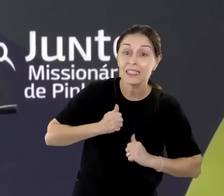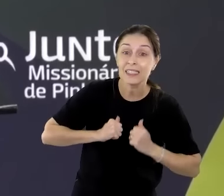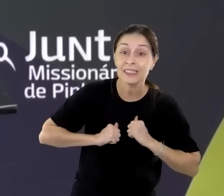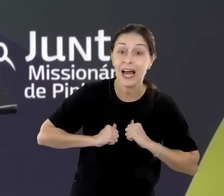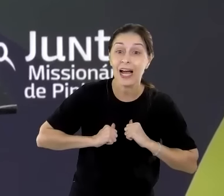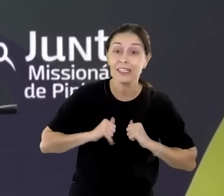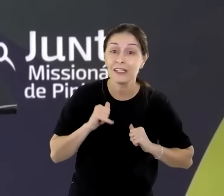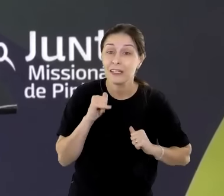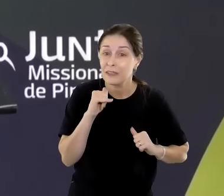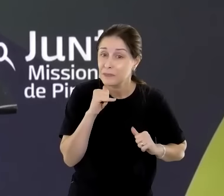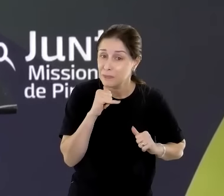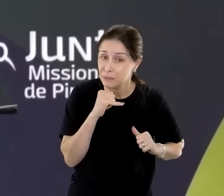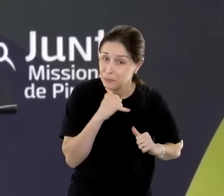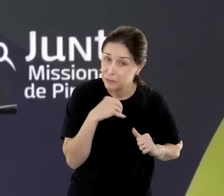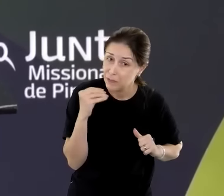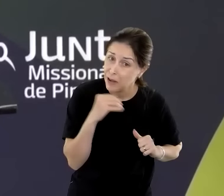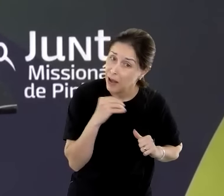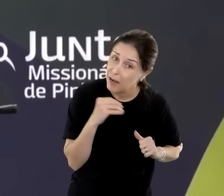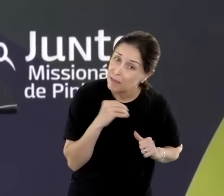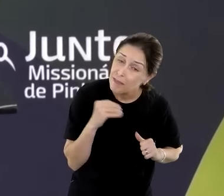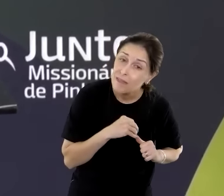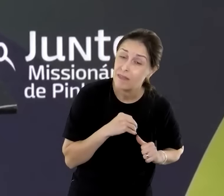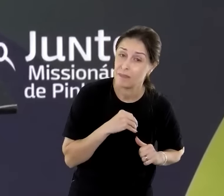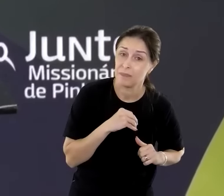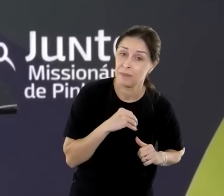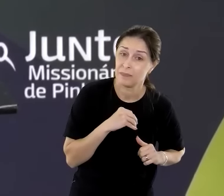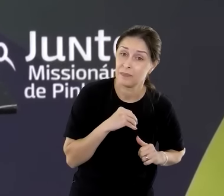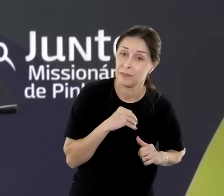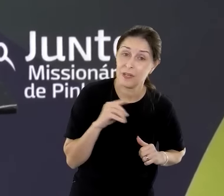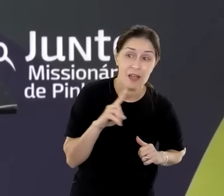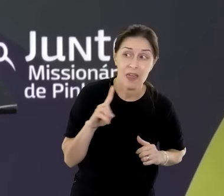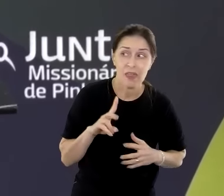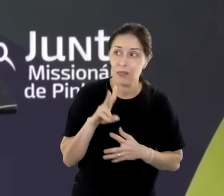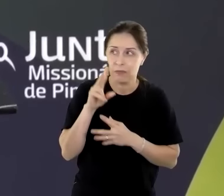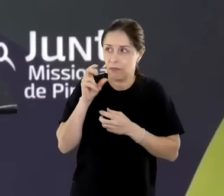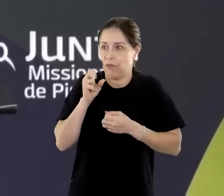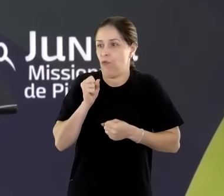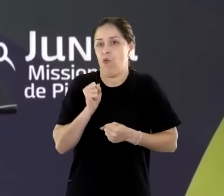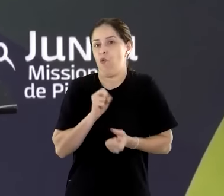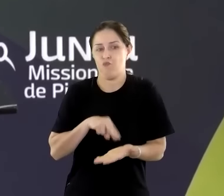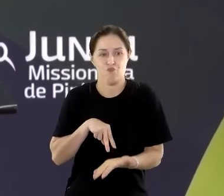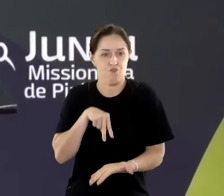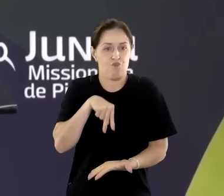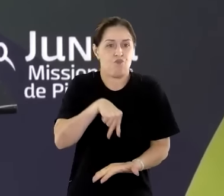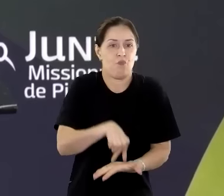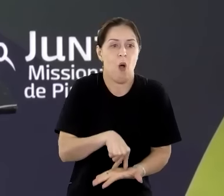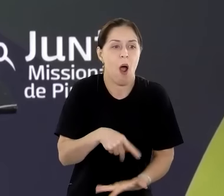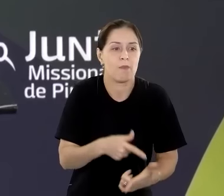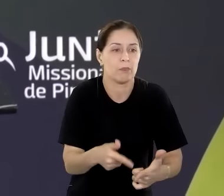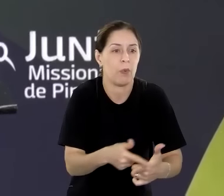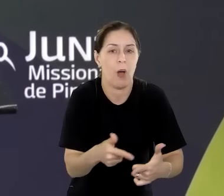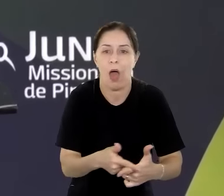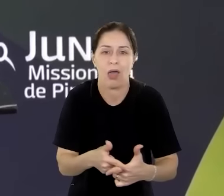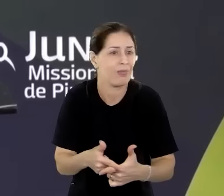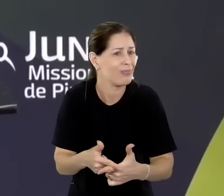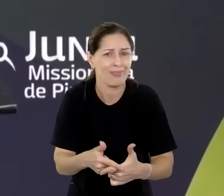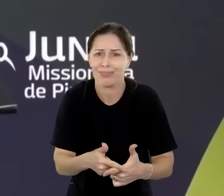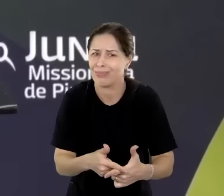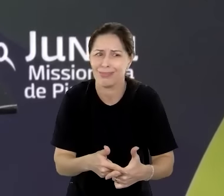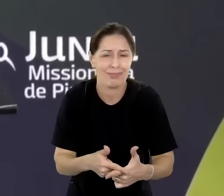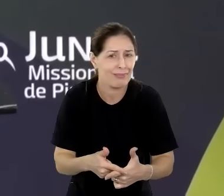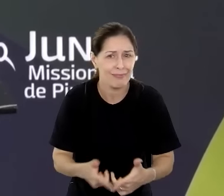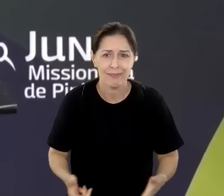para enfrentar os problemas amanhã, porque você está ansioso hoje. Aliás,